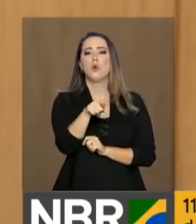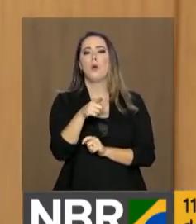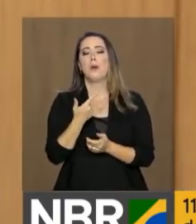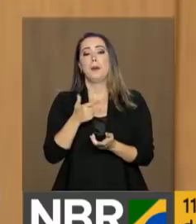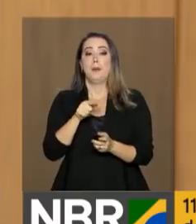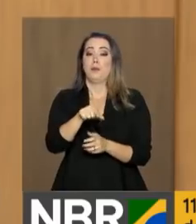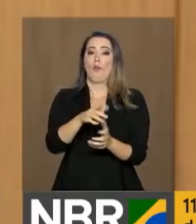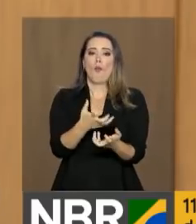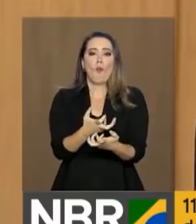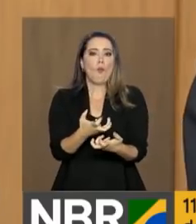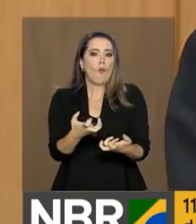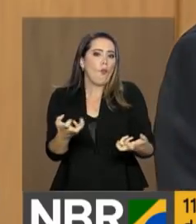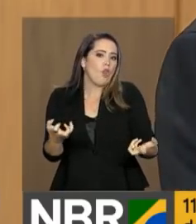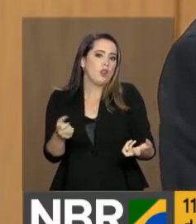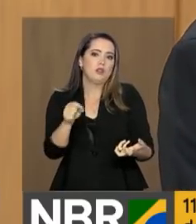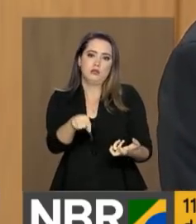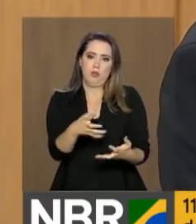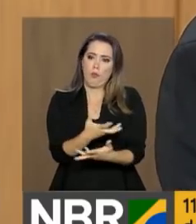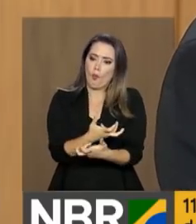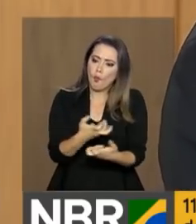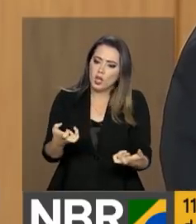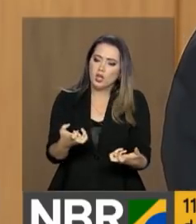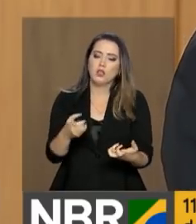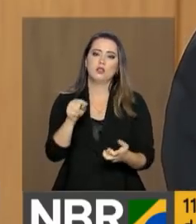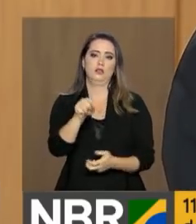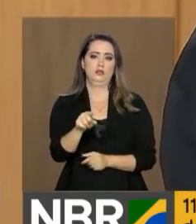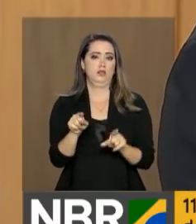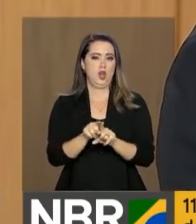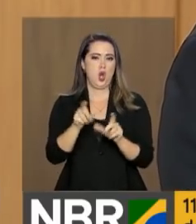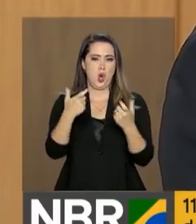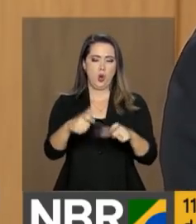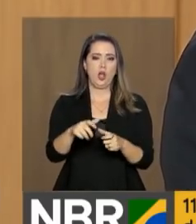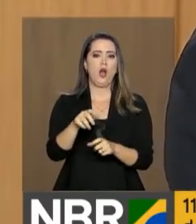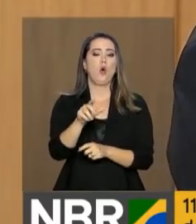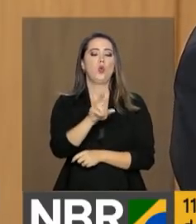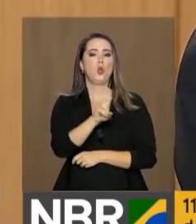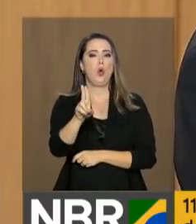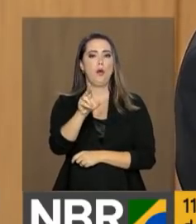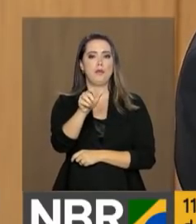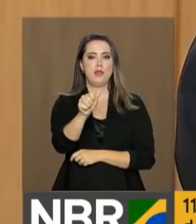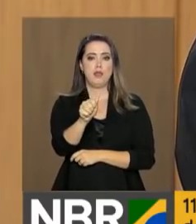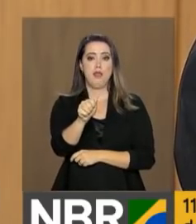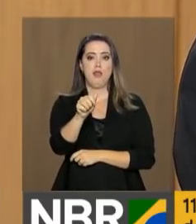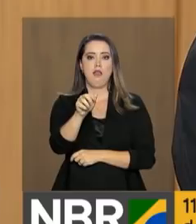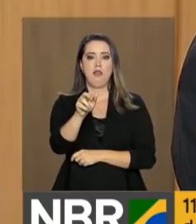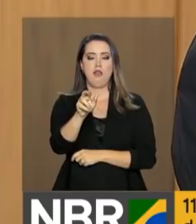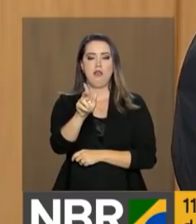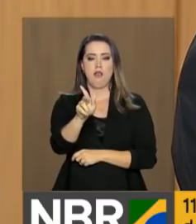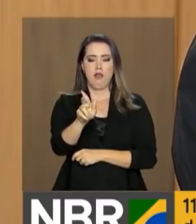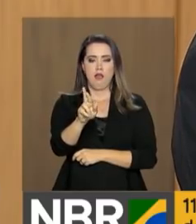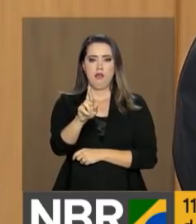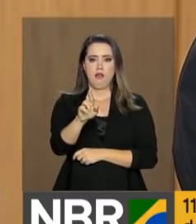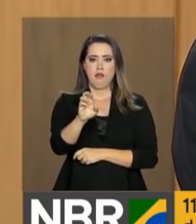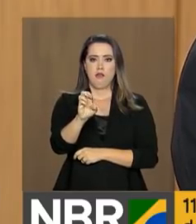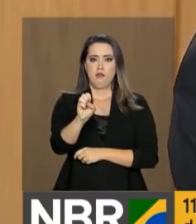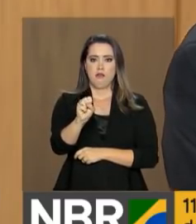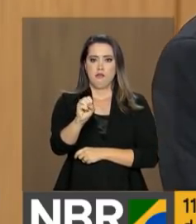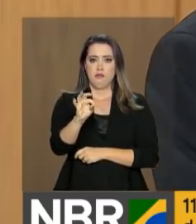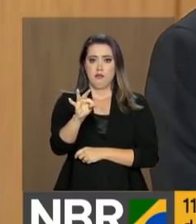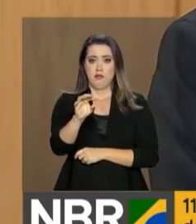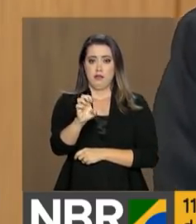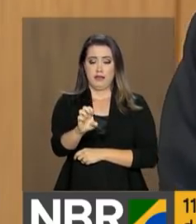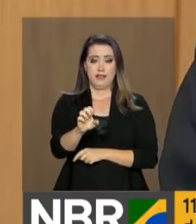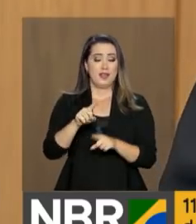que realmente é você é uma região muito de muita seca muita seca mas intelectualmente não será não será mais